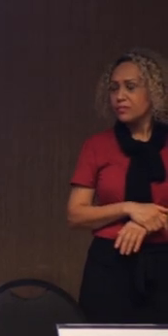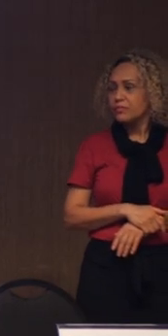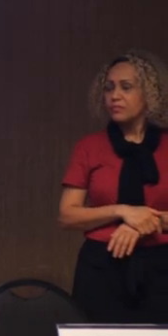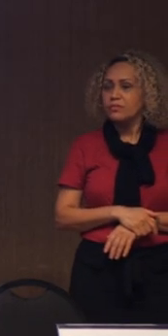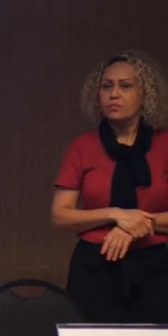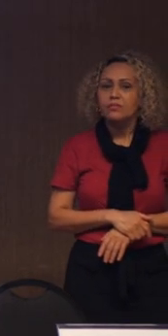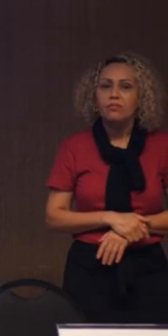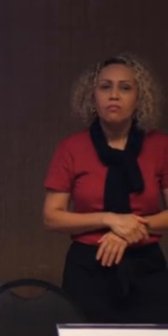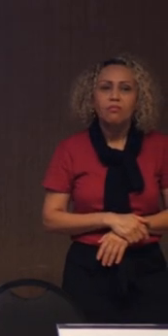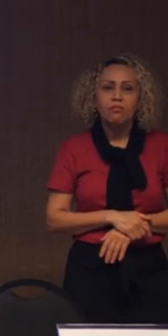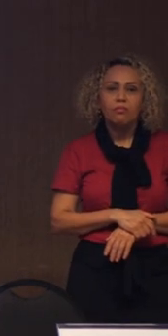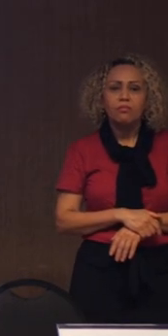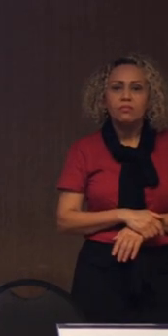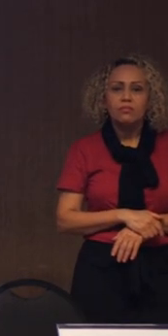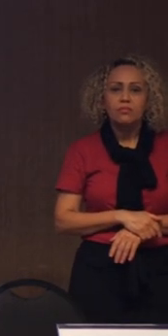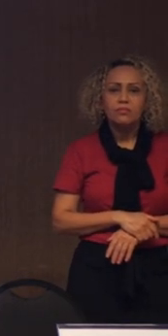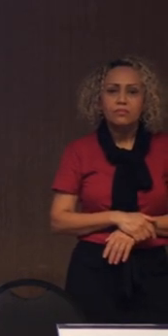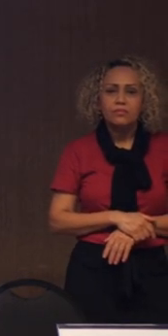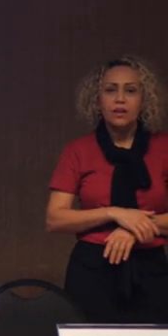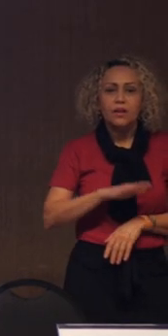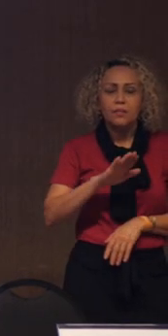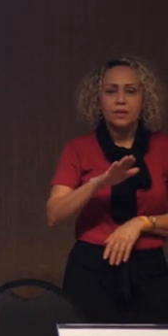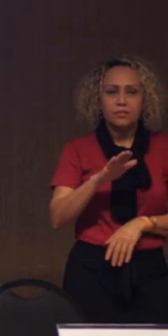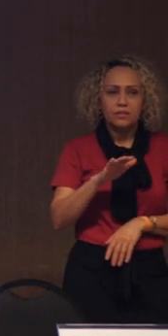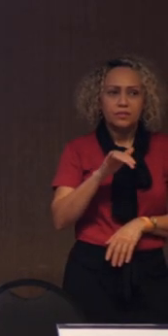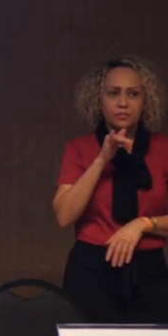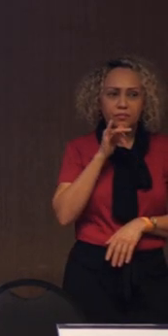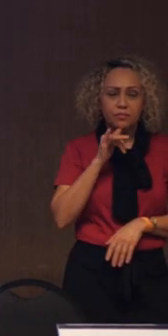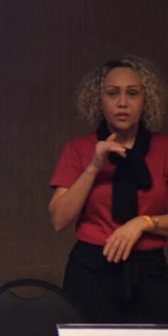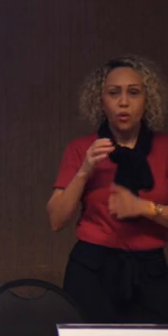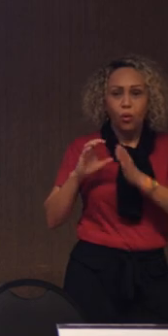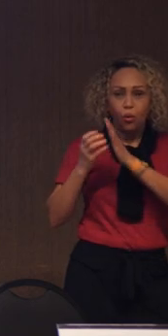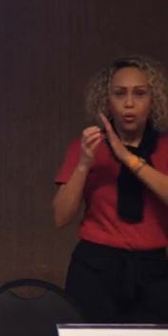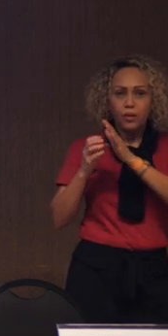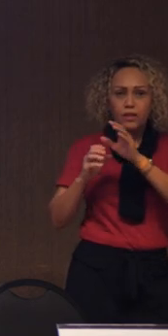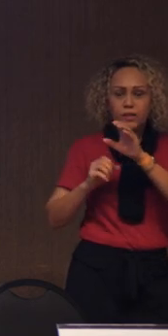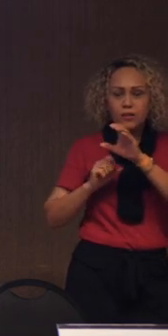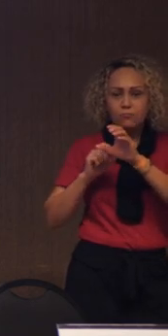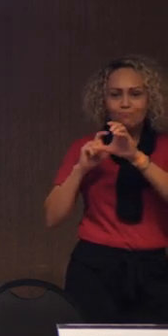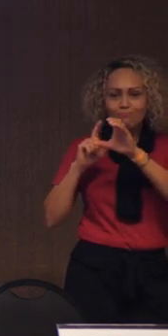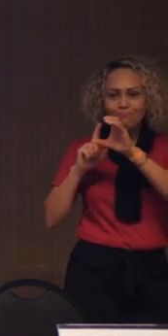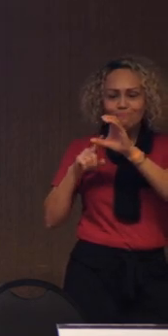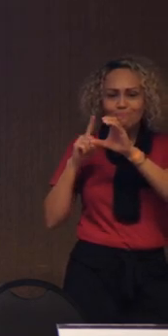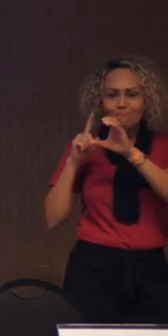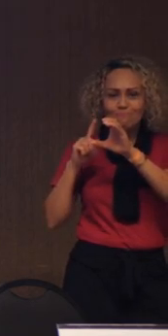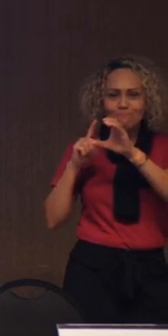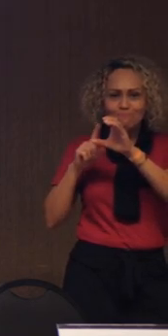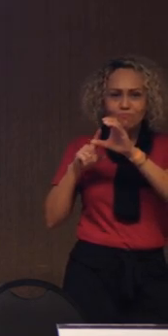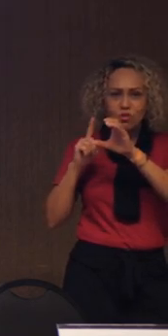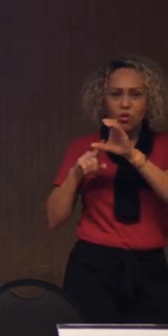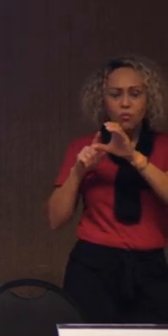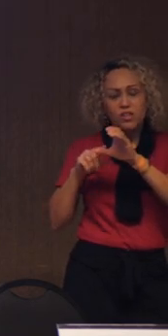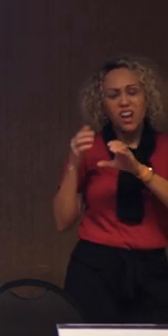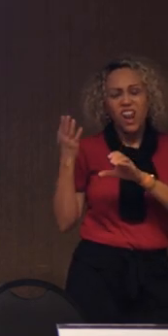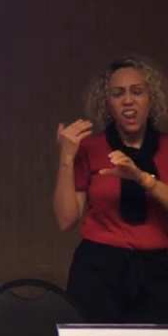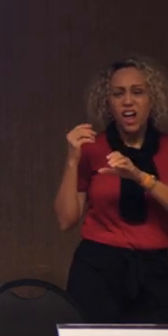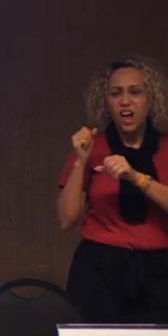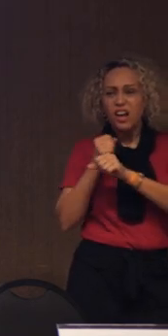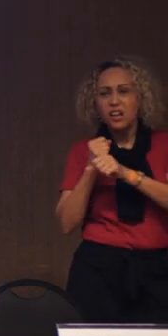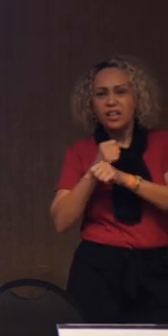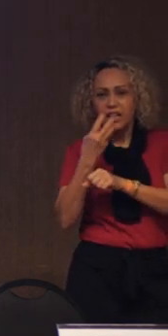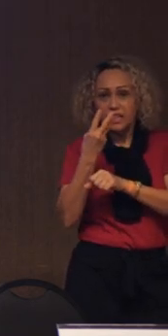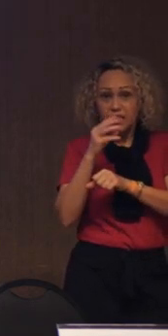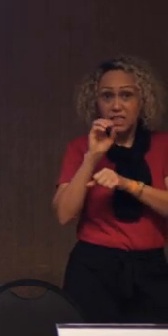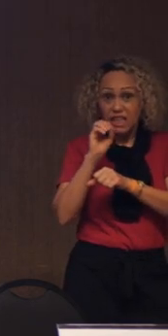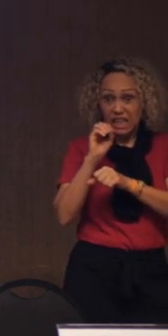na ANL, na Aliança Nacional Libertadora, eles foram muito pouco tempo, ali na década de 30. Mas